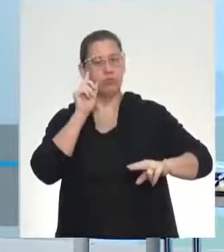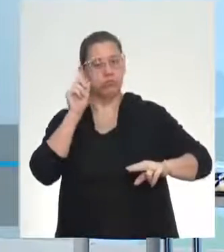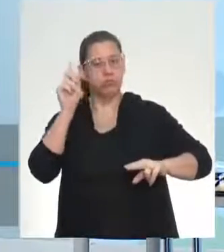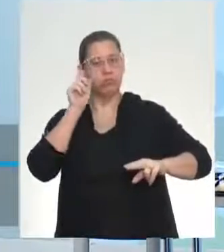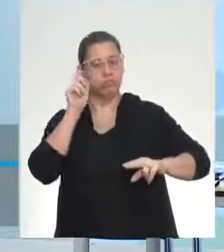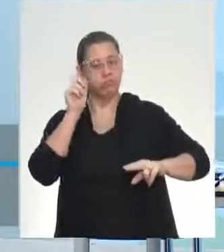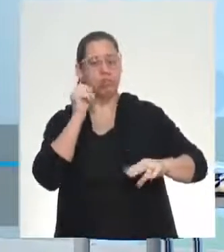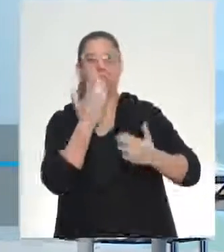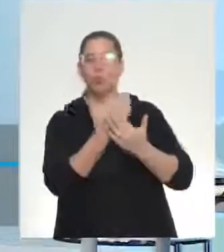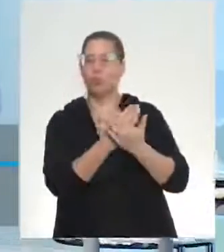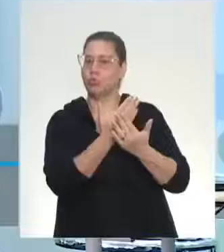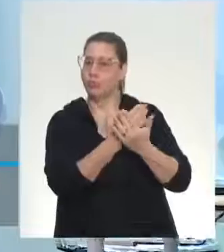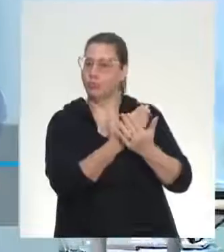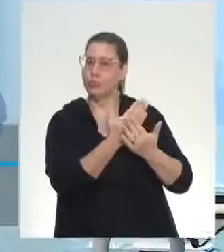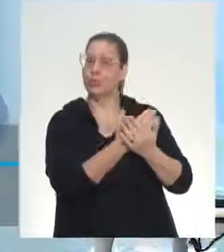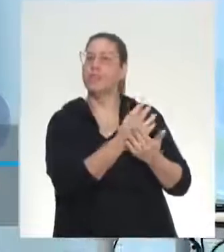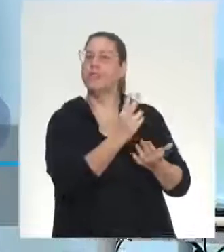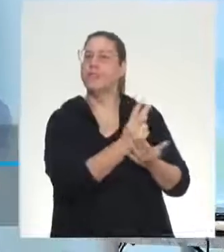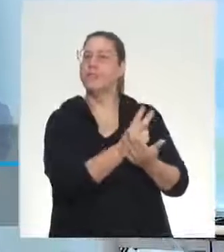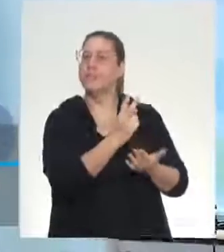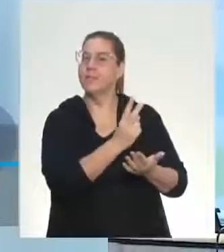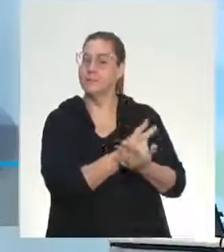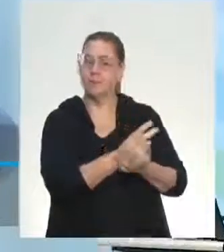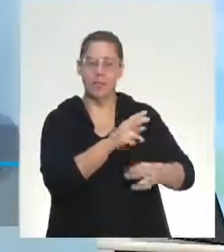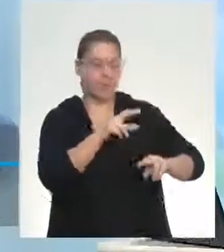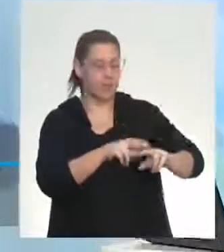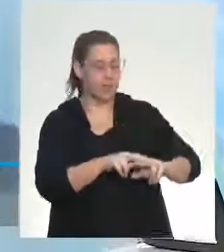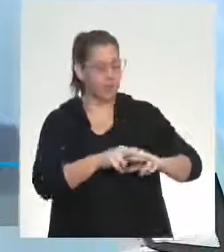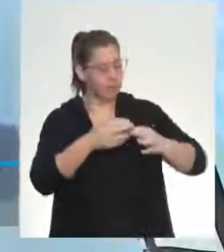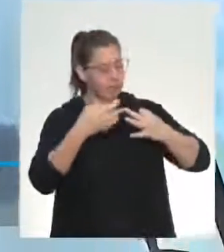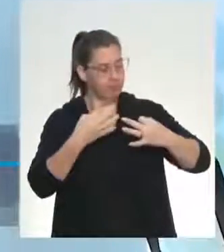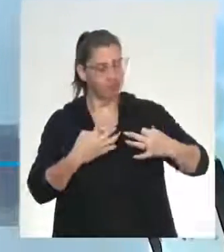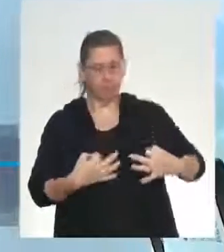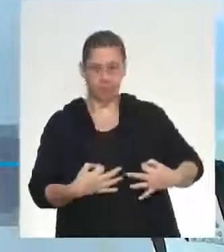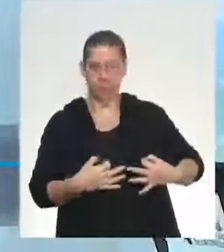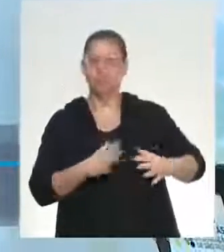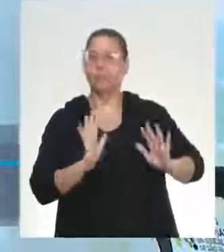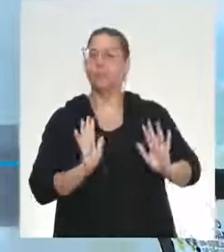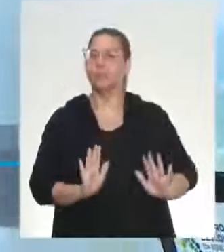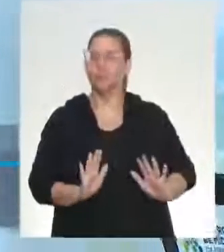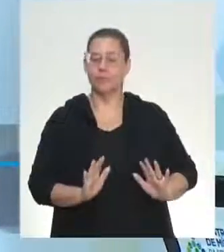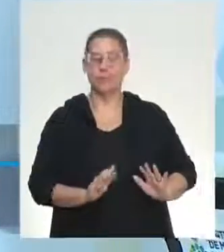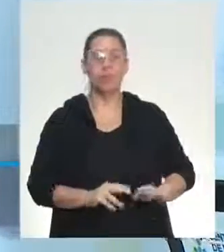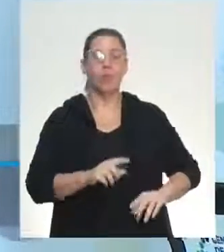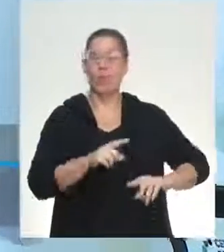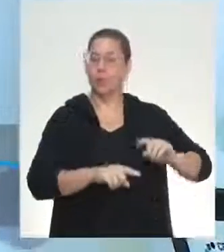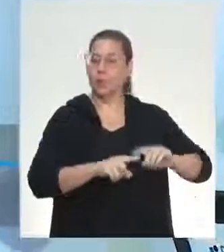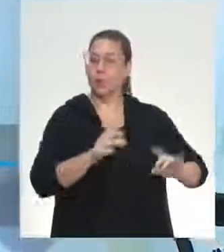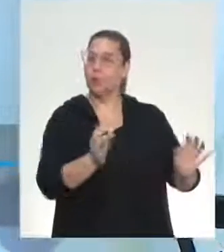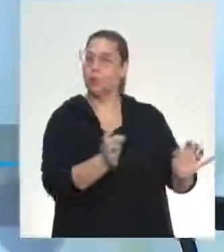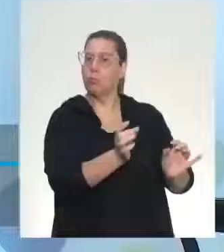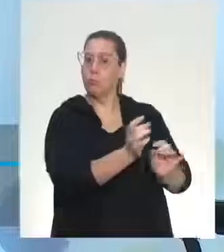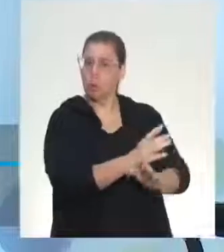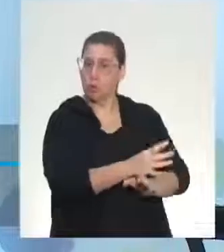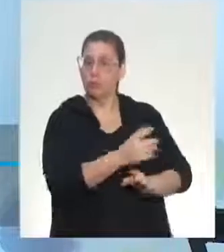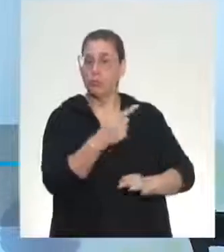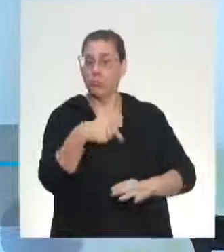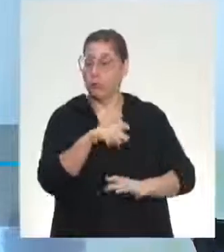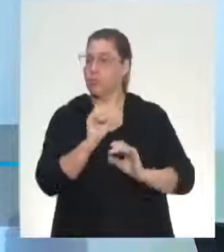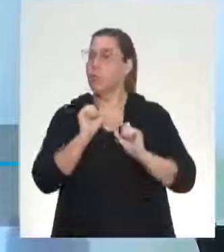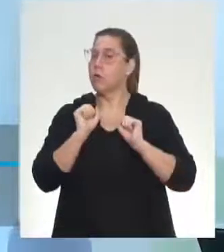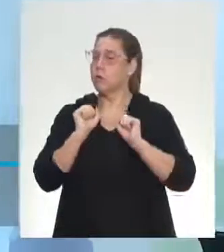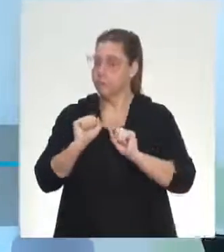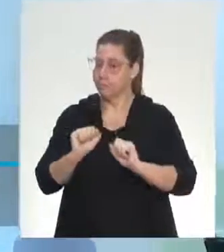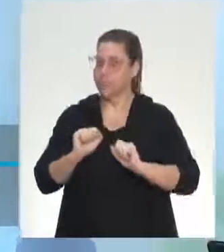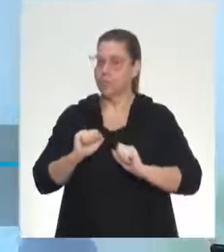para poder estudar, sente corretamente. Já deixa aí o seu material pronto para que nós